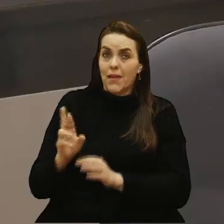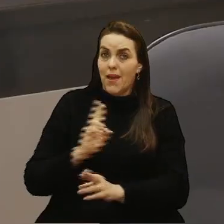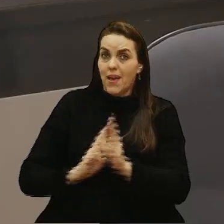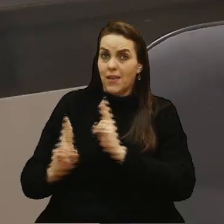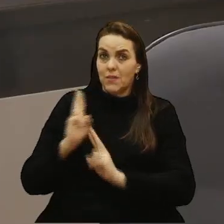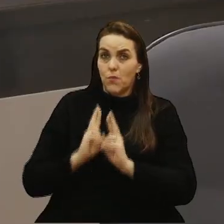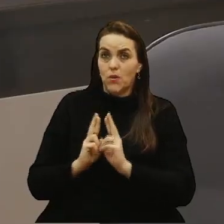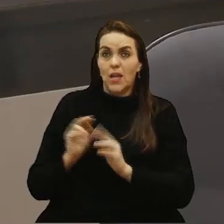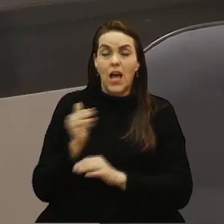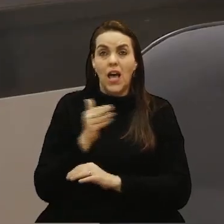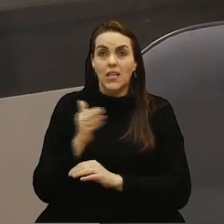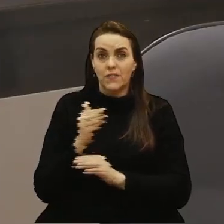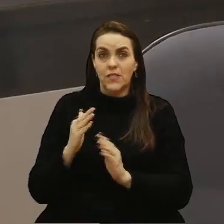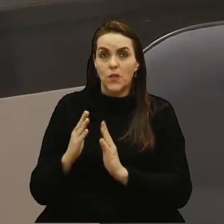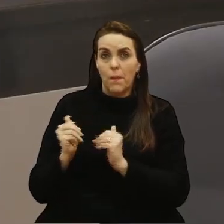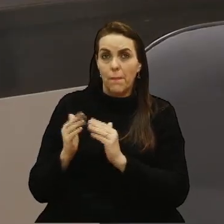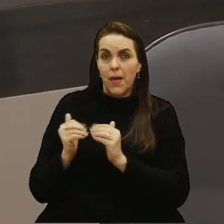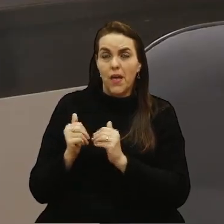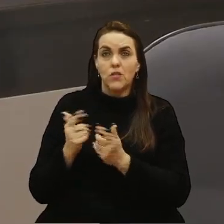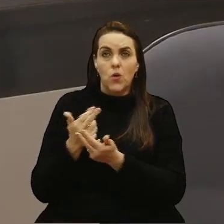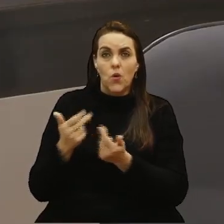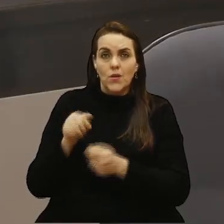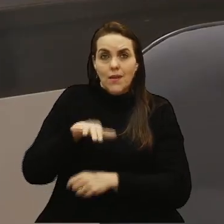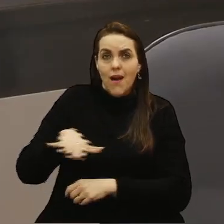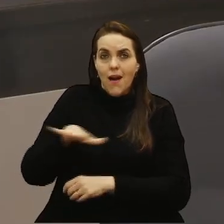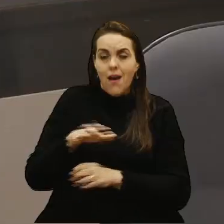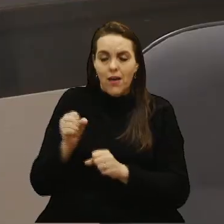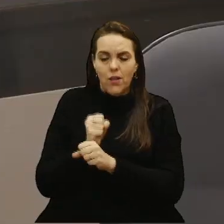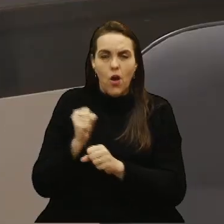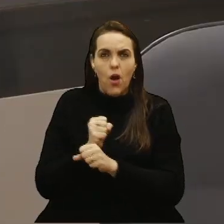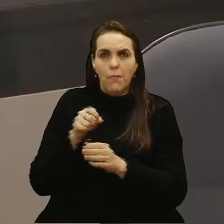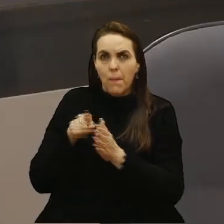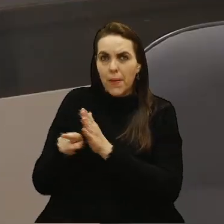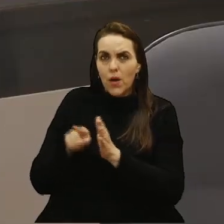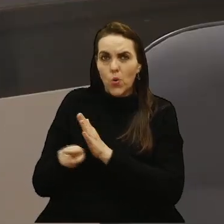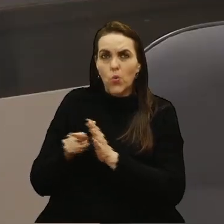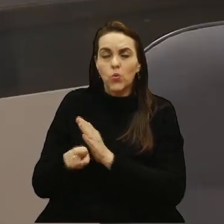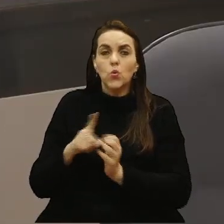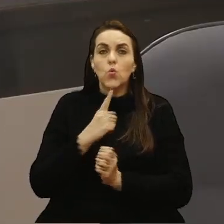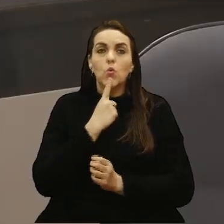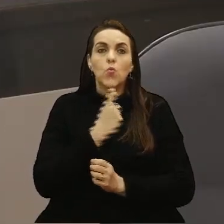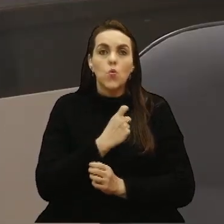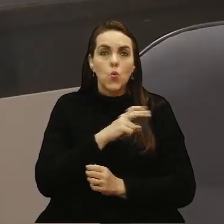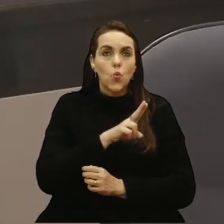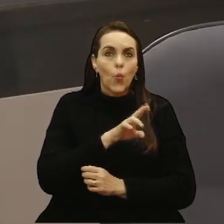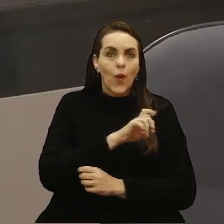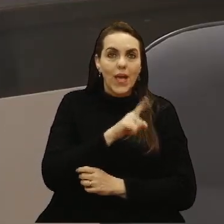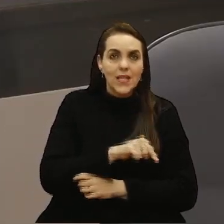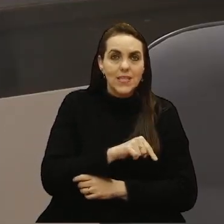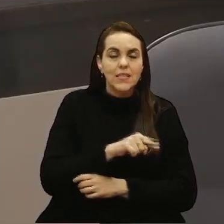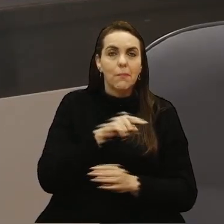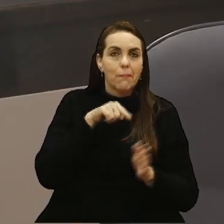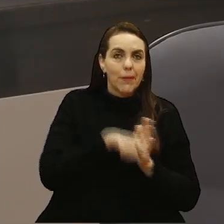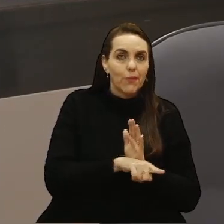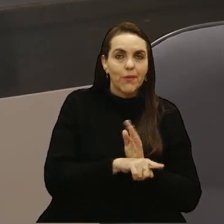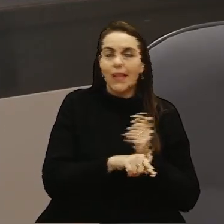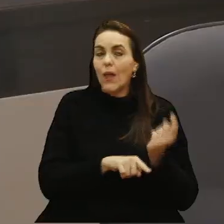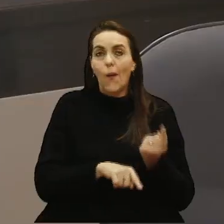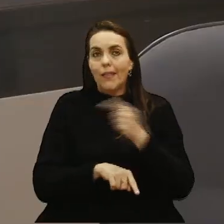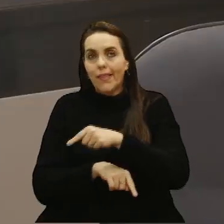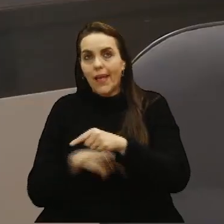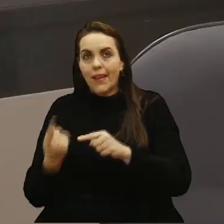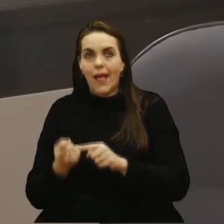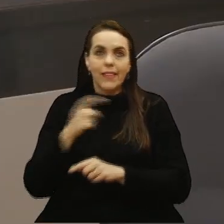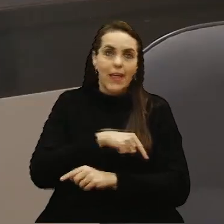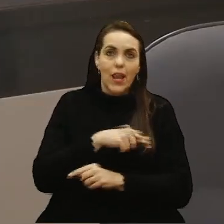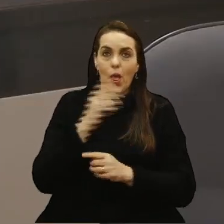vezes eu peço, eu não entendo nada de obra, eu questiono uma obra para o João Wes, ele diz, não, essa obra é do Suzinho. Às vezes eu questiono o Suzinho, ele diz, não, é do João Wes. Eu